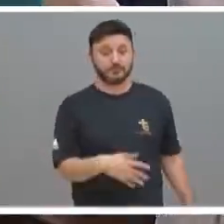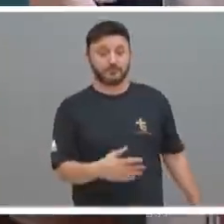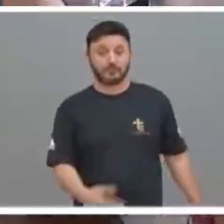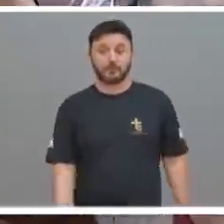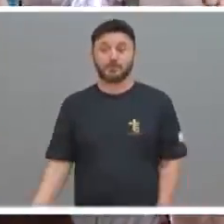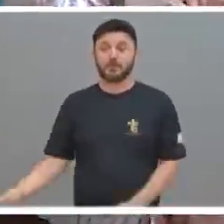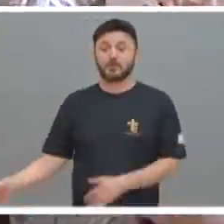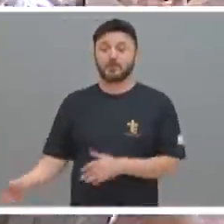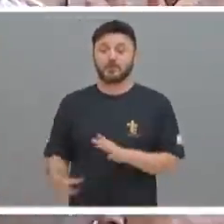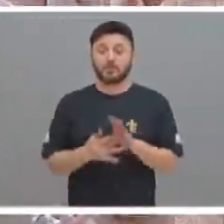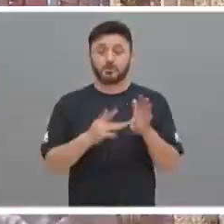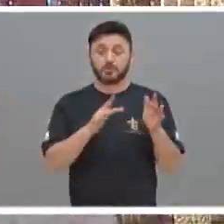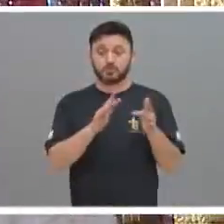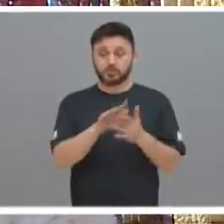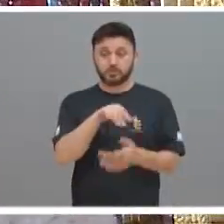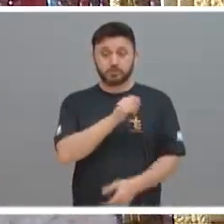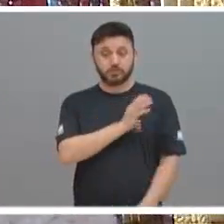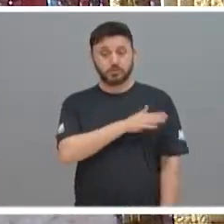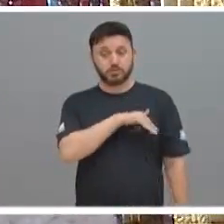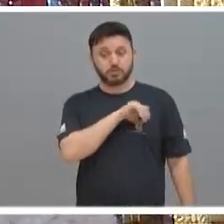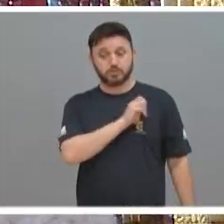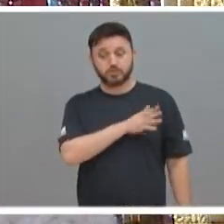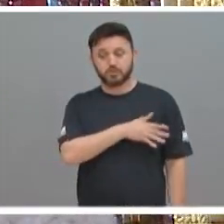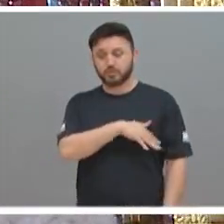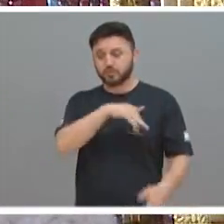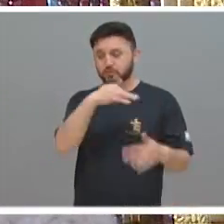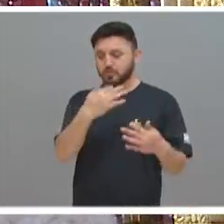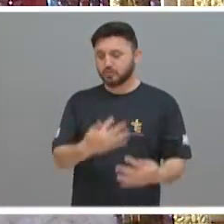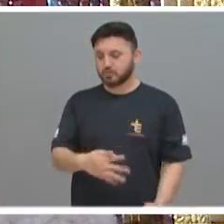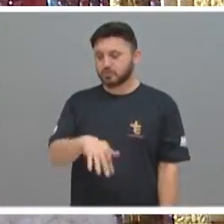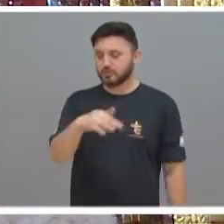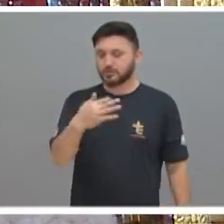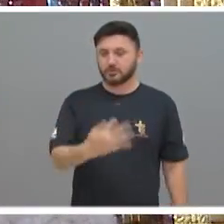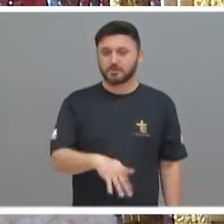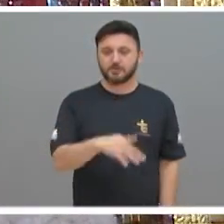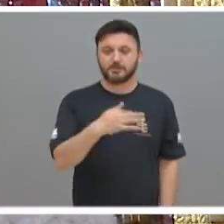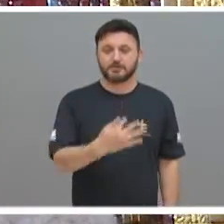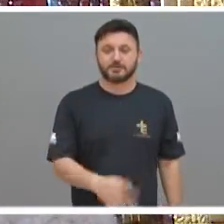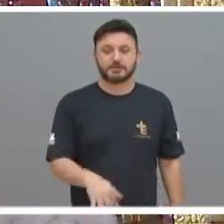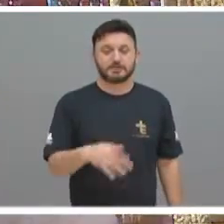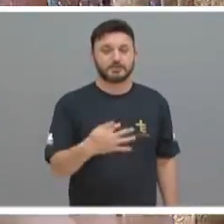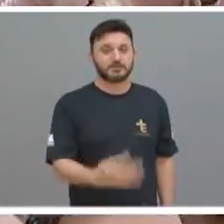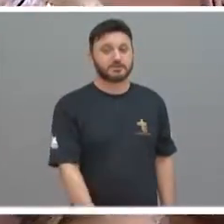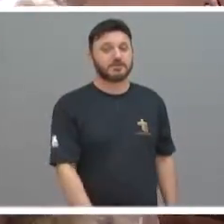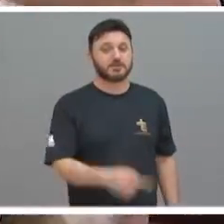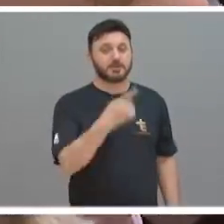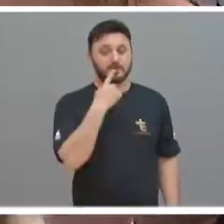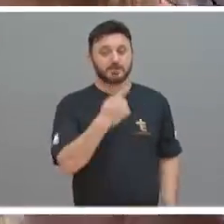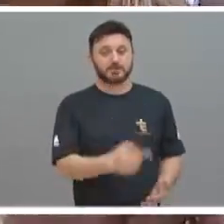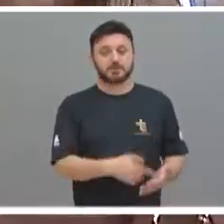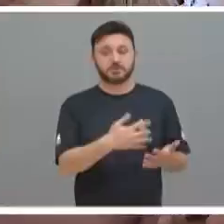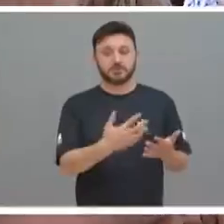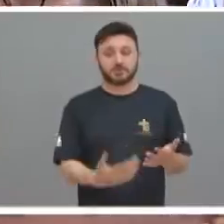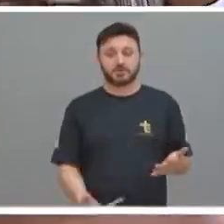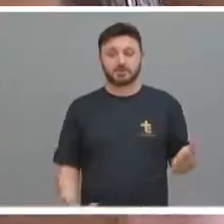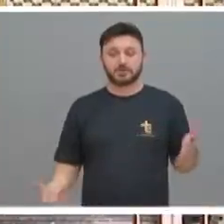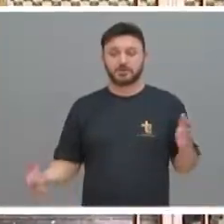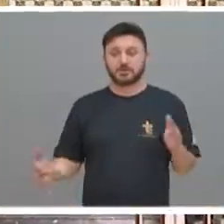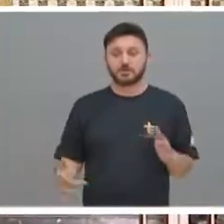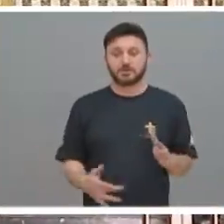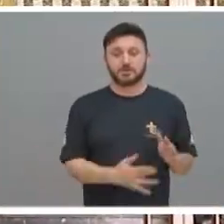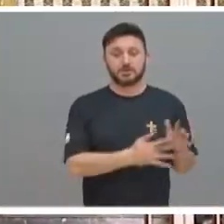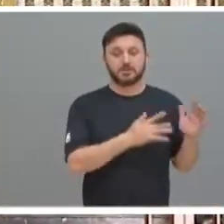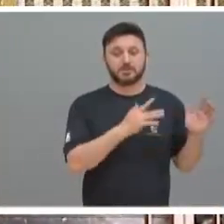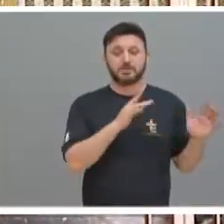abertas, ó coração ferido, sangue de